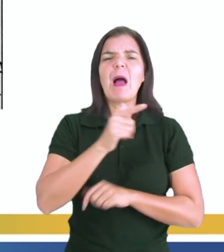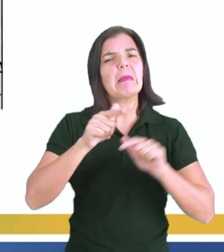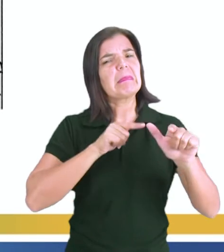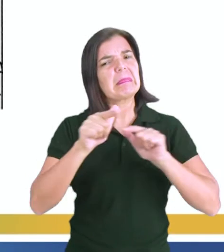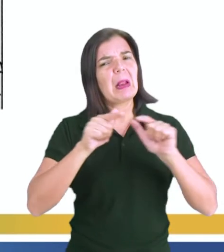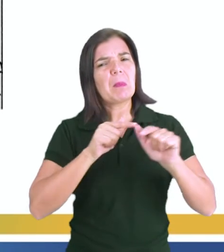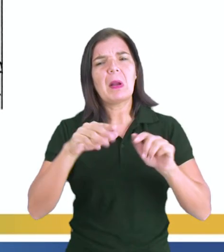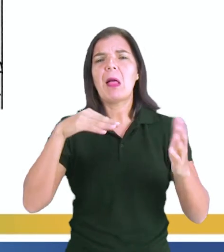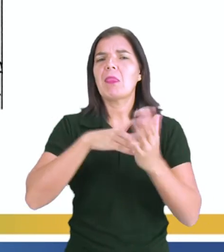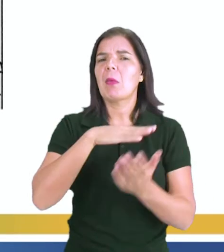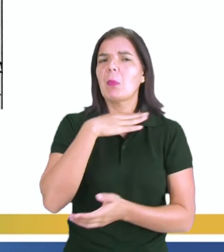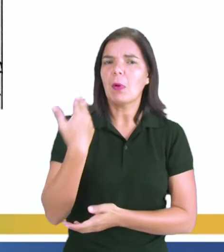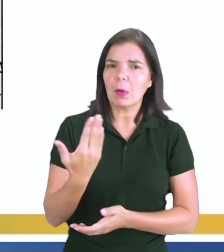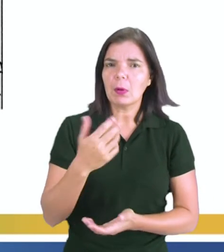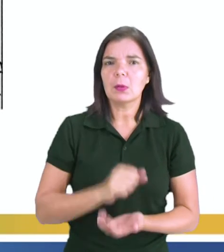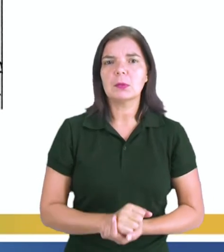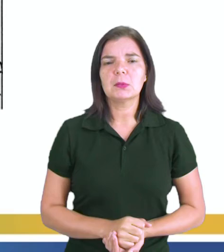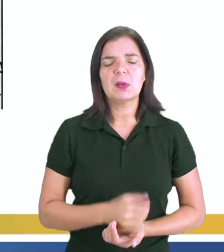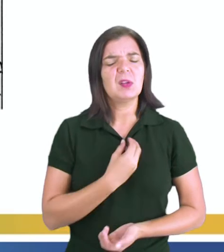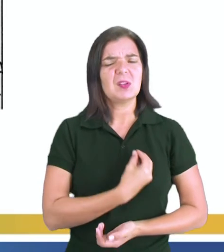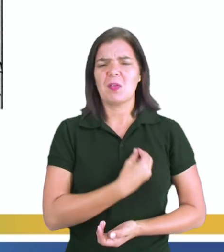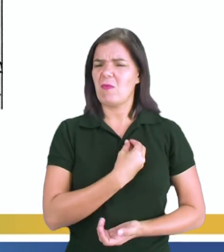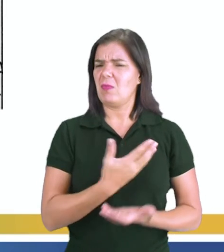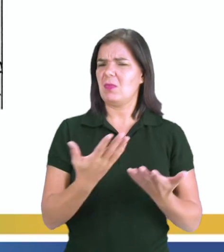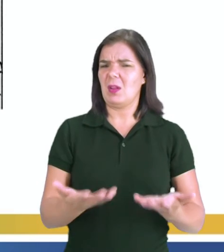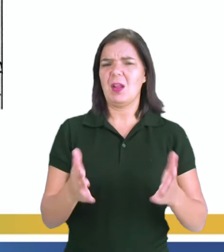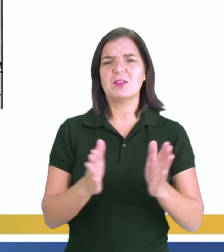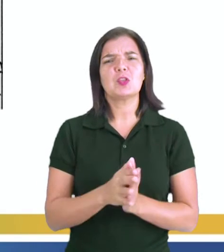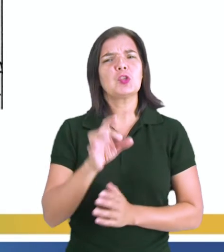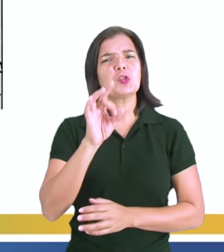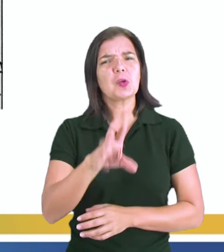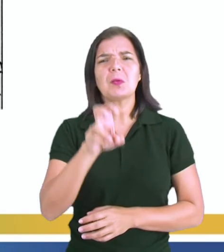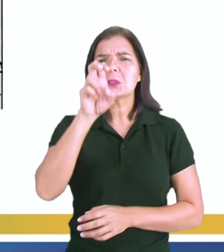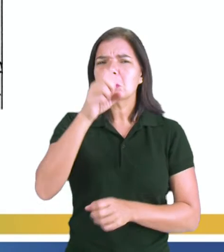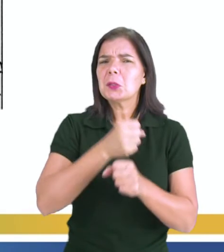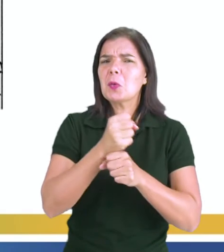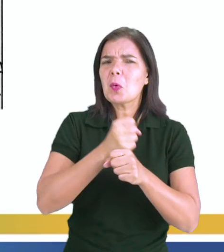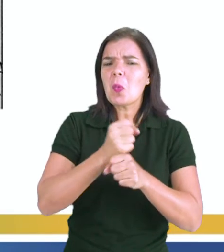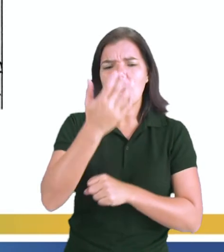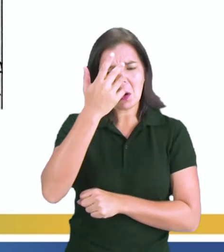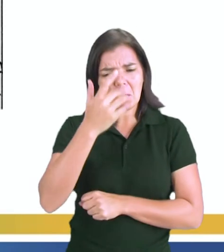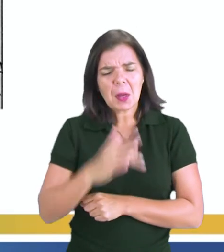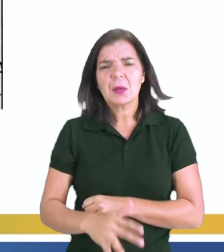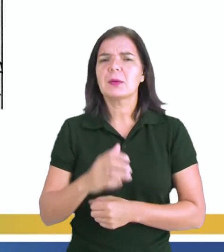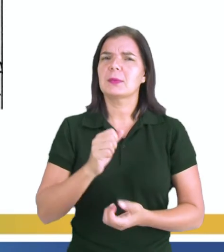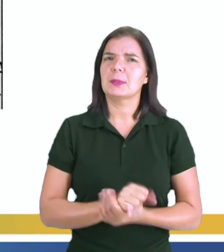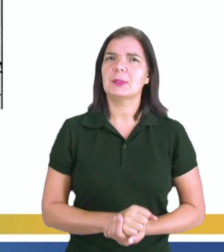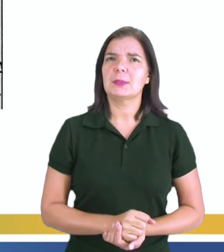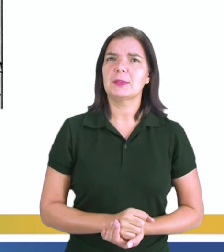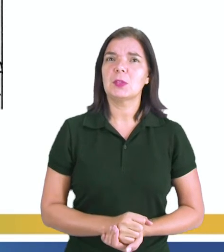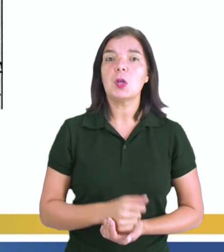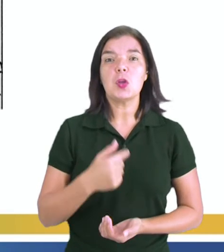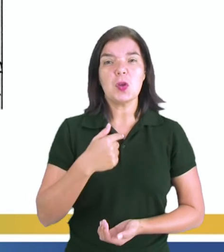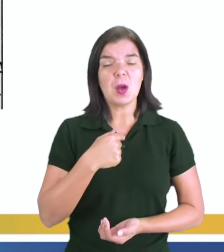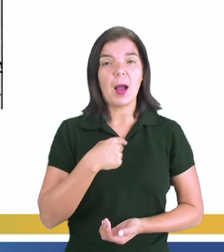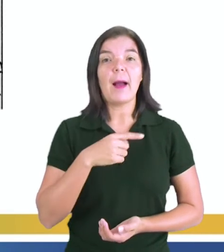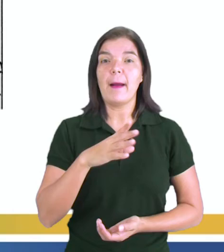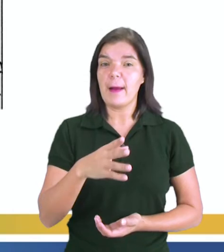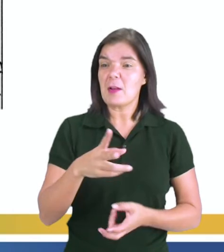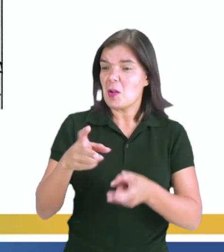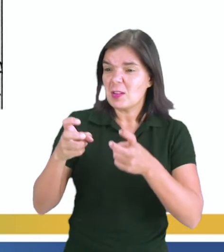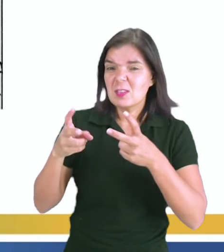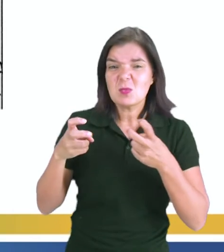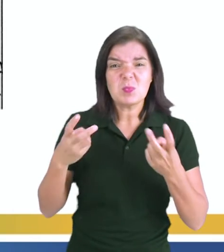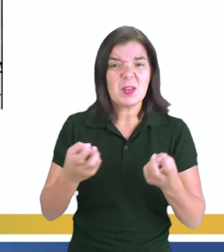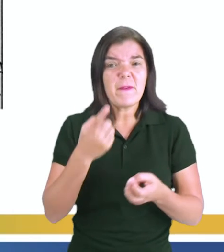trabalhar até morrer. Que vida é essa? A gente só tem 5 anos para ser criança. E quanto a